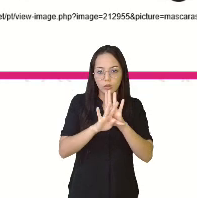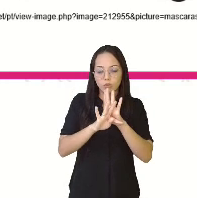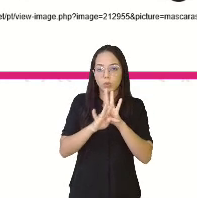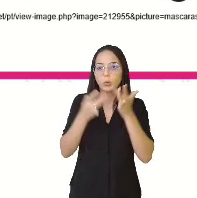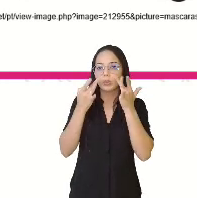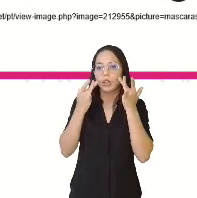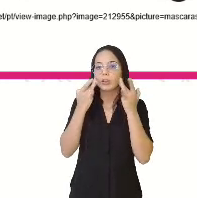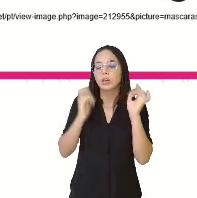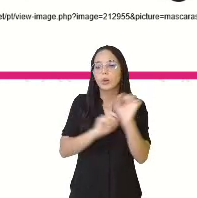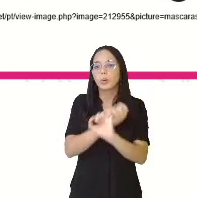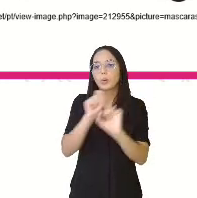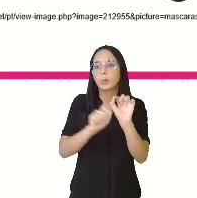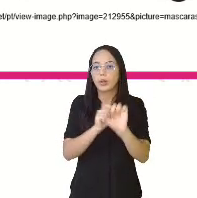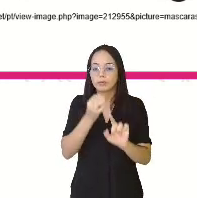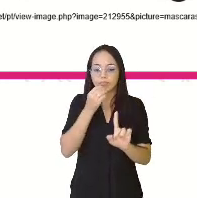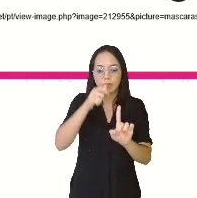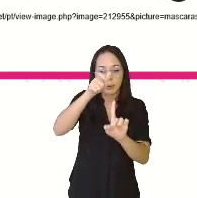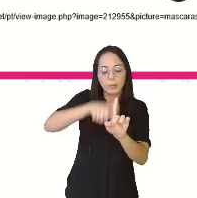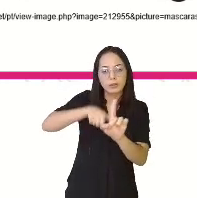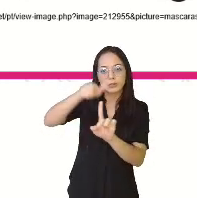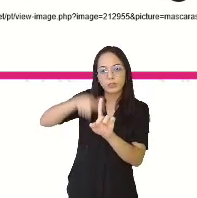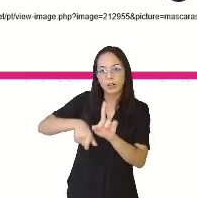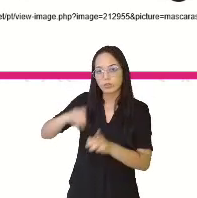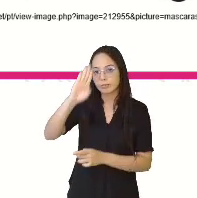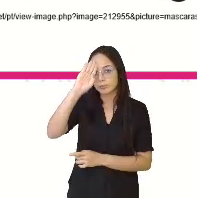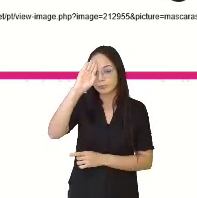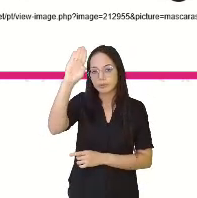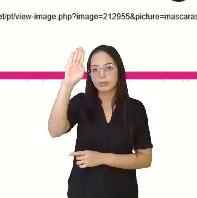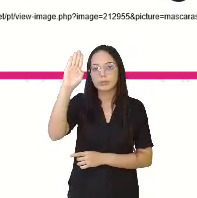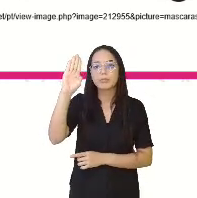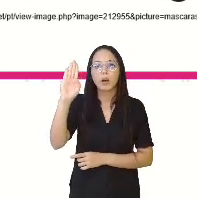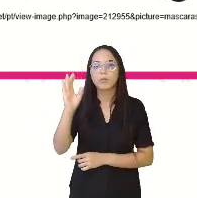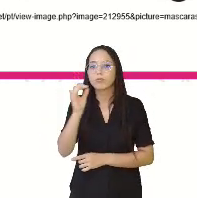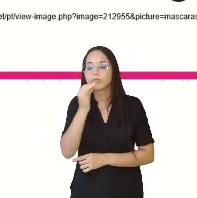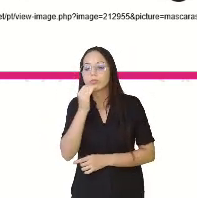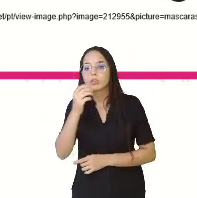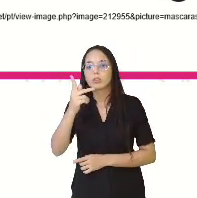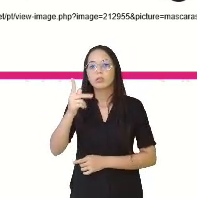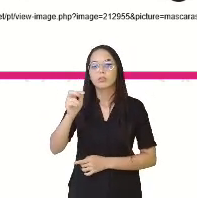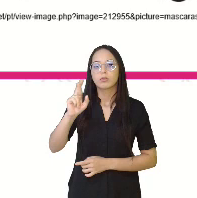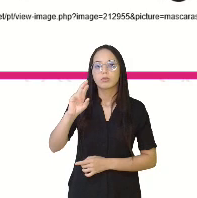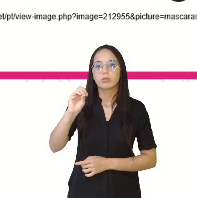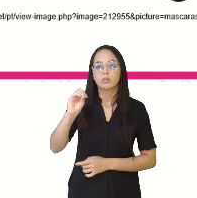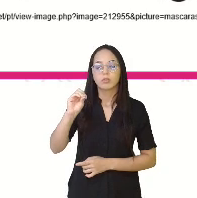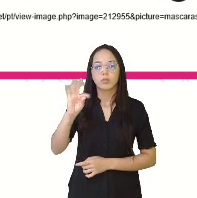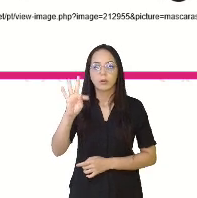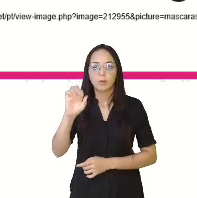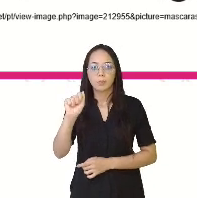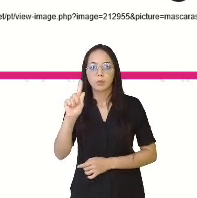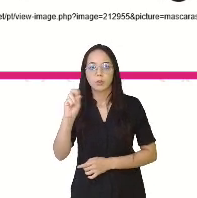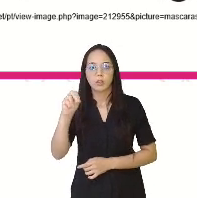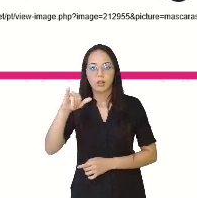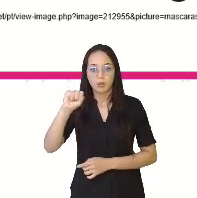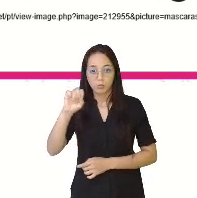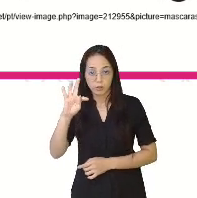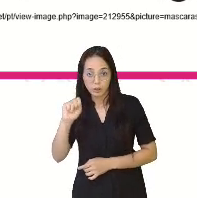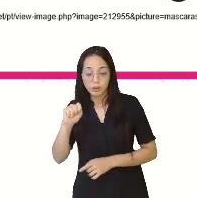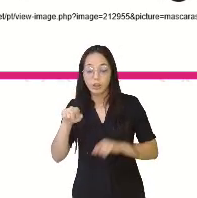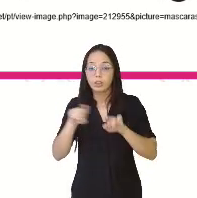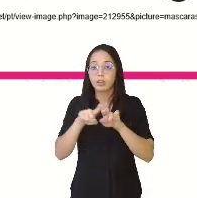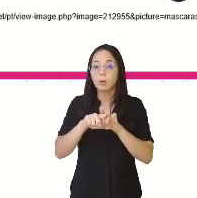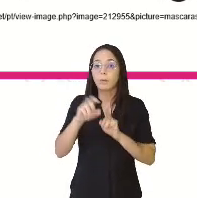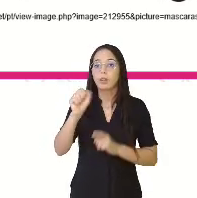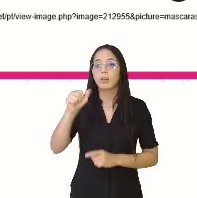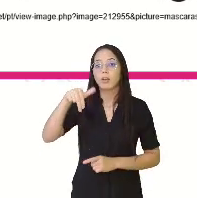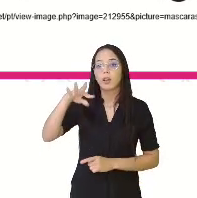são classificados em personagens principais, que são as protagonistas, mas que também podem ser as antagonistas, tá certo? Quem